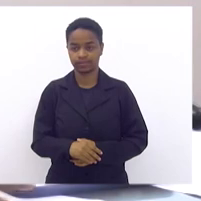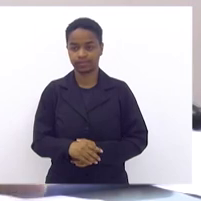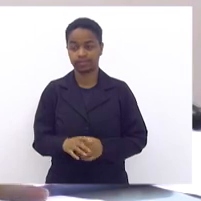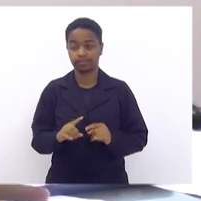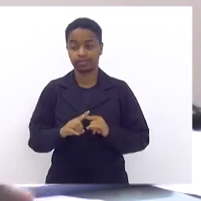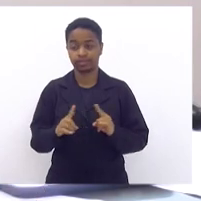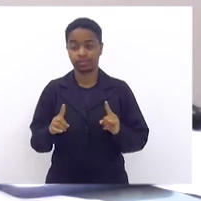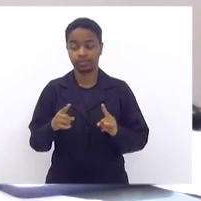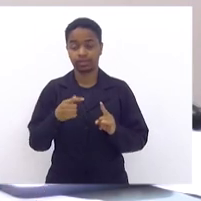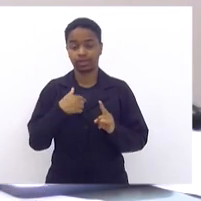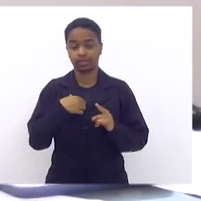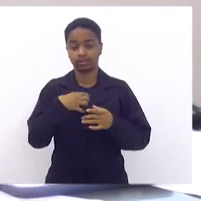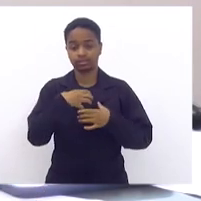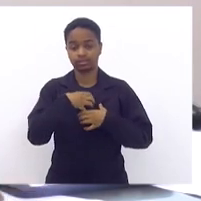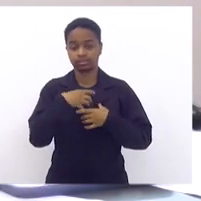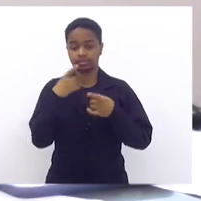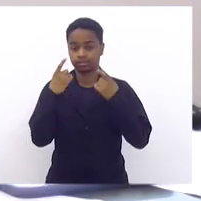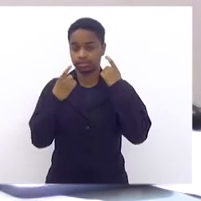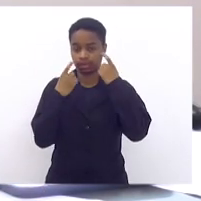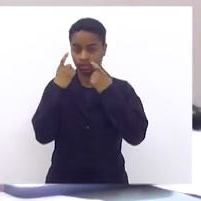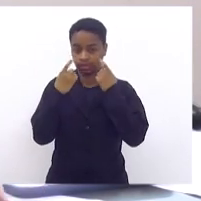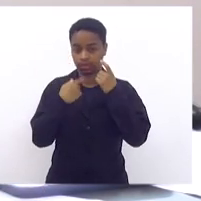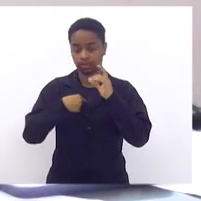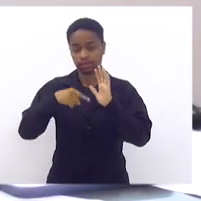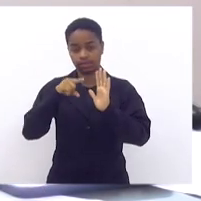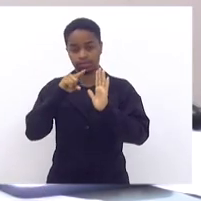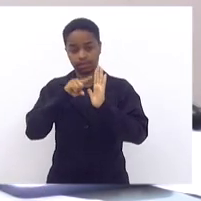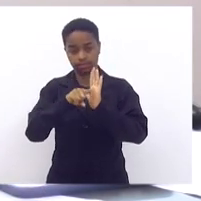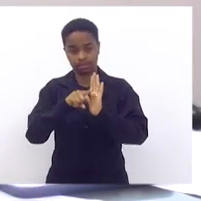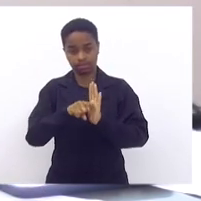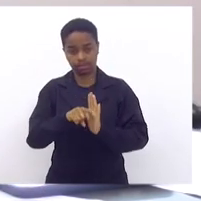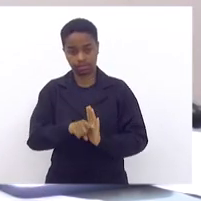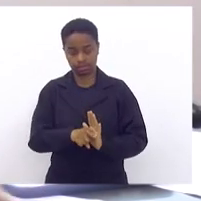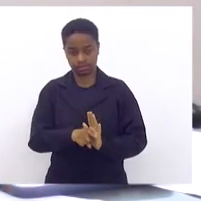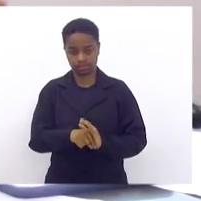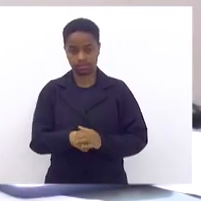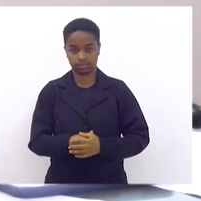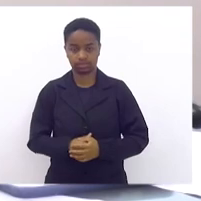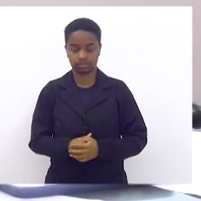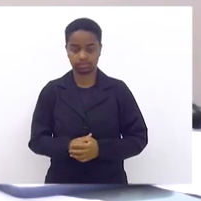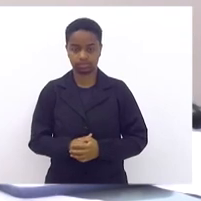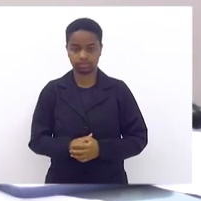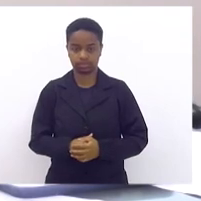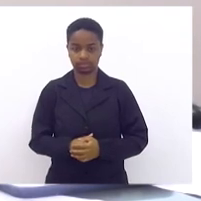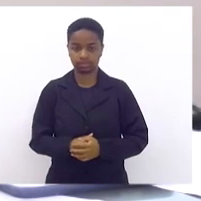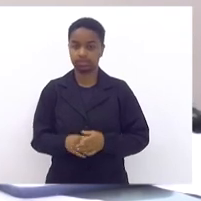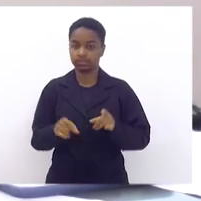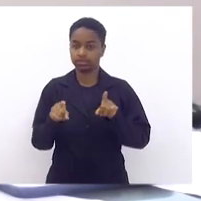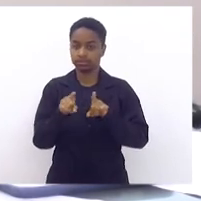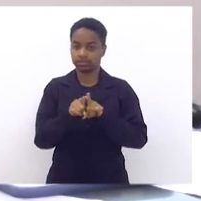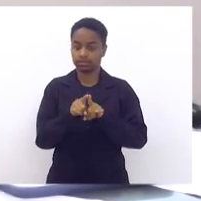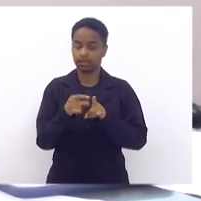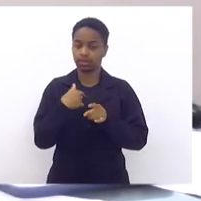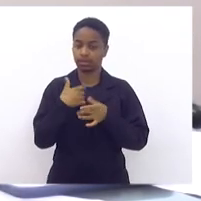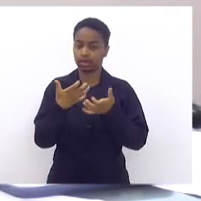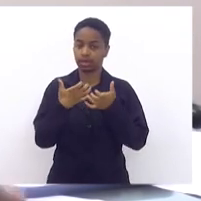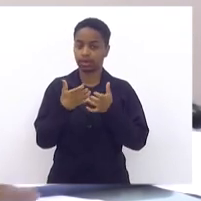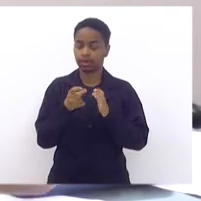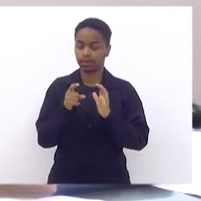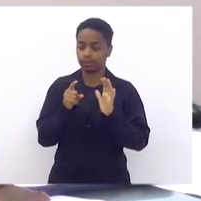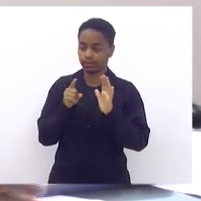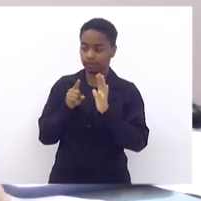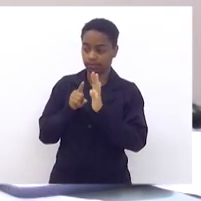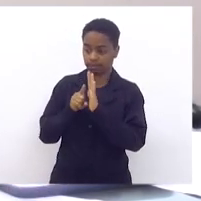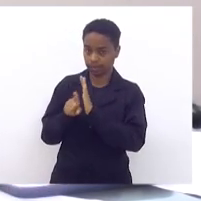grande preocupação que venho assim perguntando sistematicamente, e também vou fazer essa pergunta à senhora,